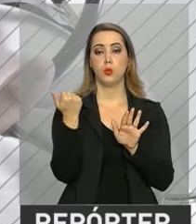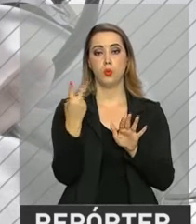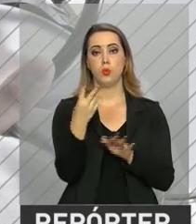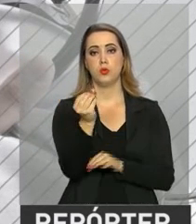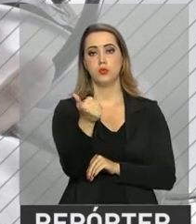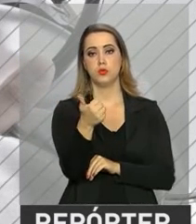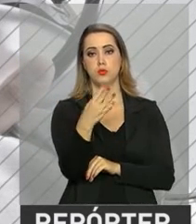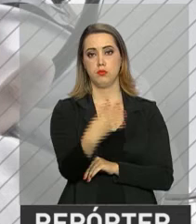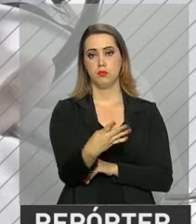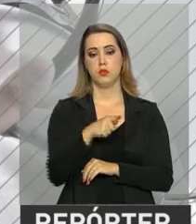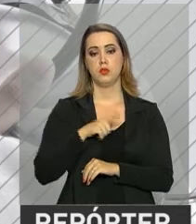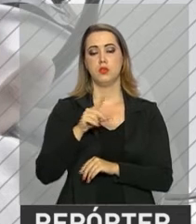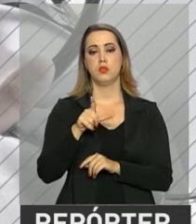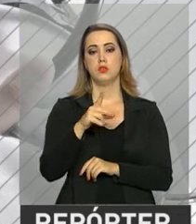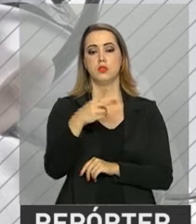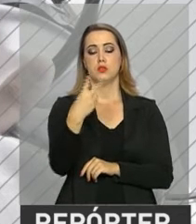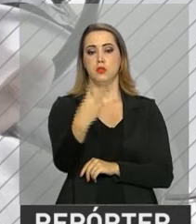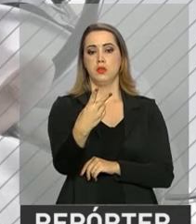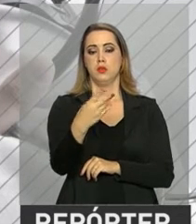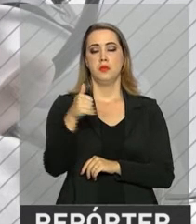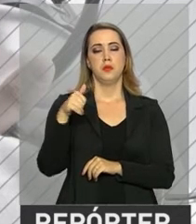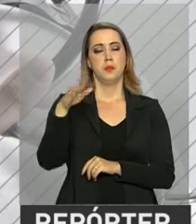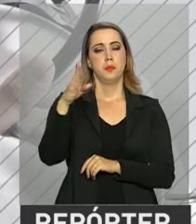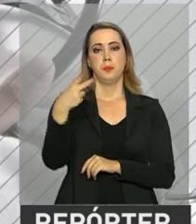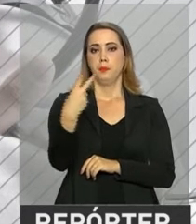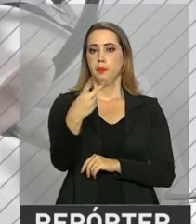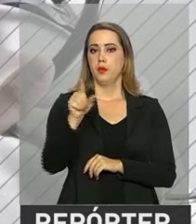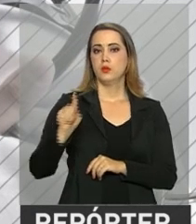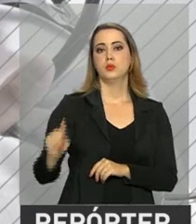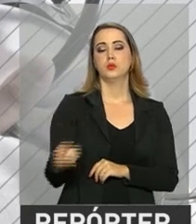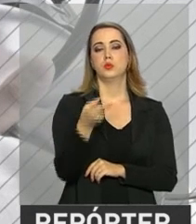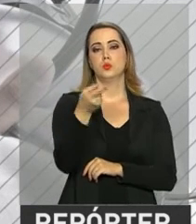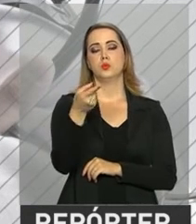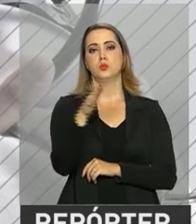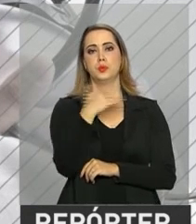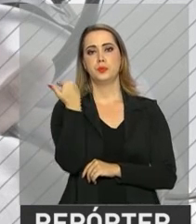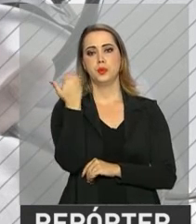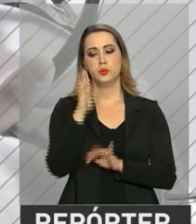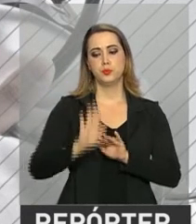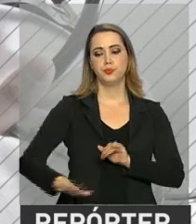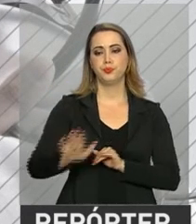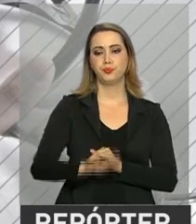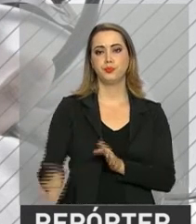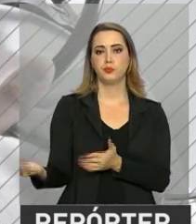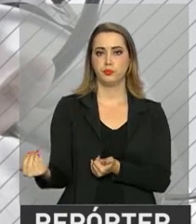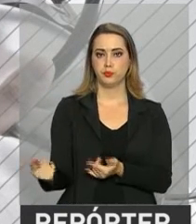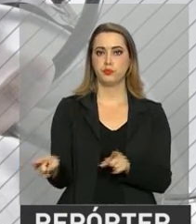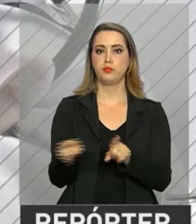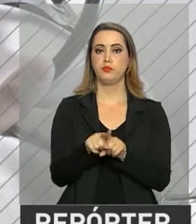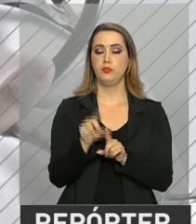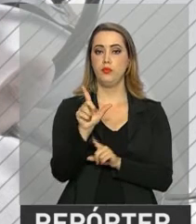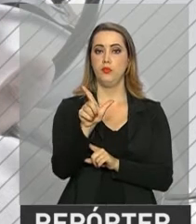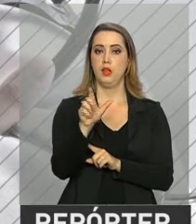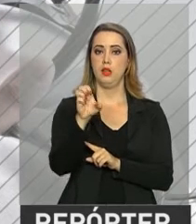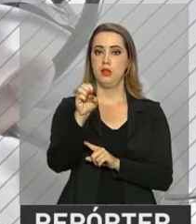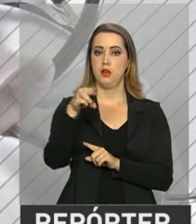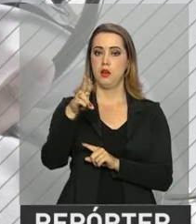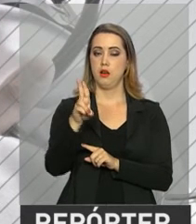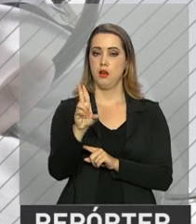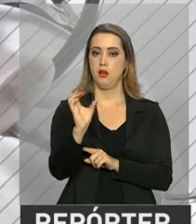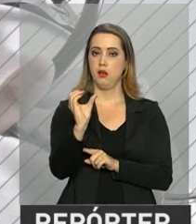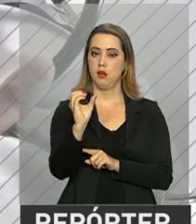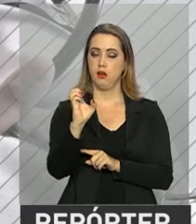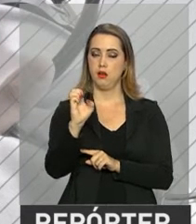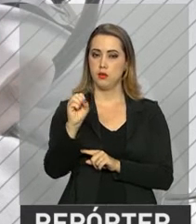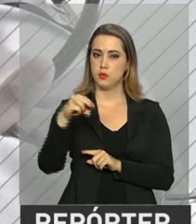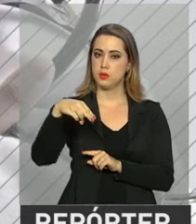foram 2.724 mortes por câncer infanto-juvenil no Brasil. A leucemia representa o maior percentual